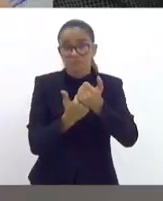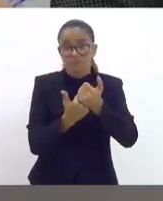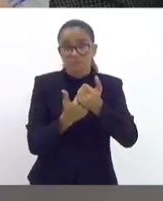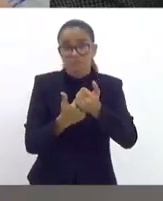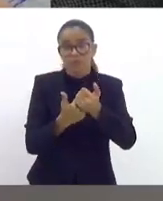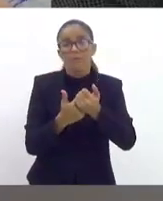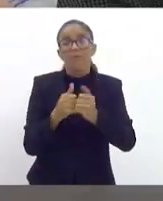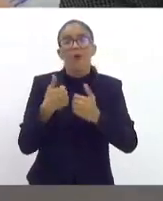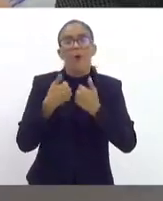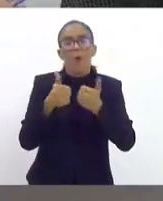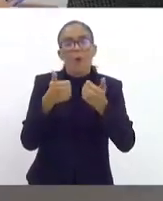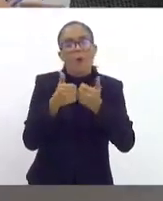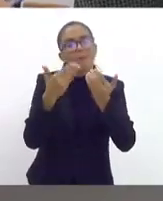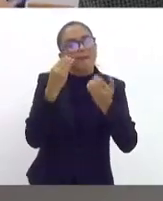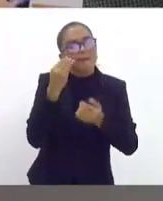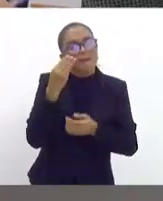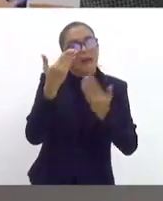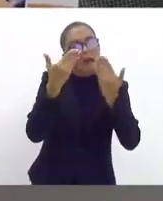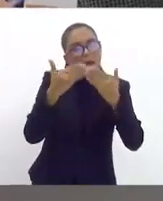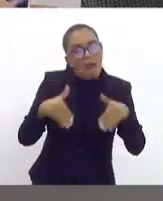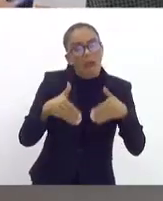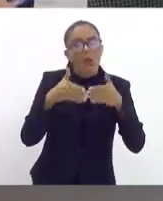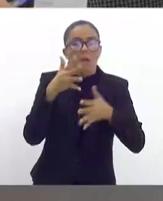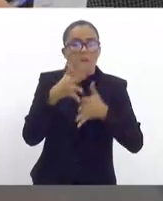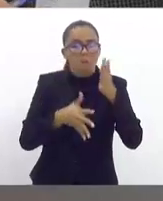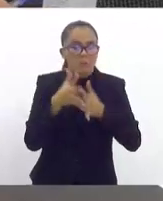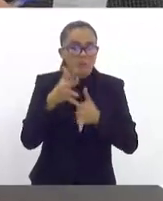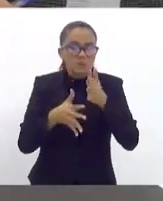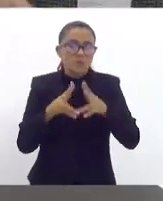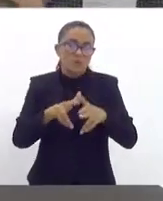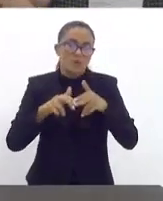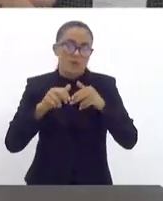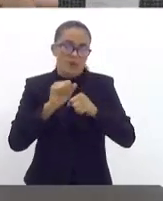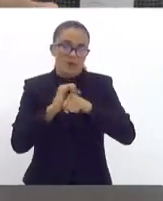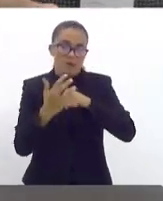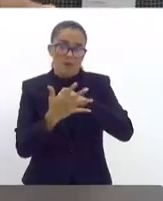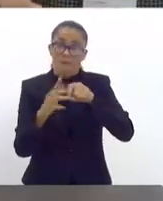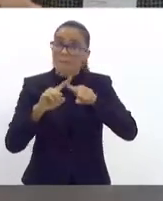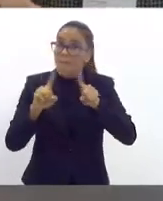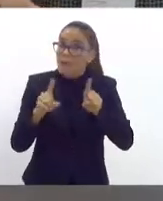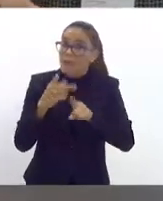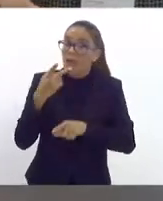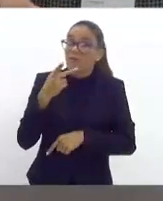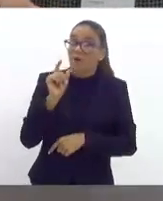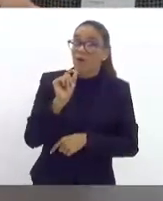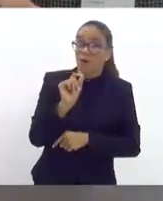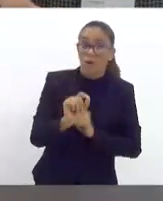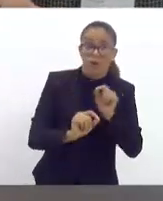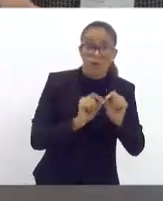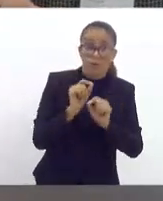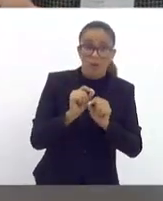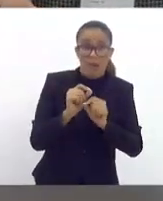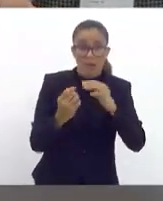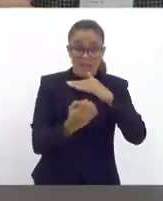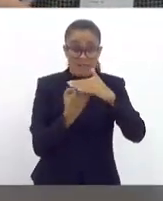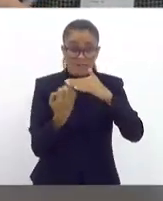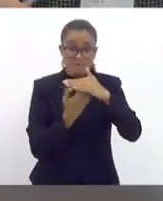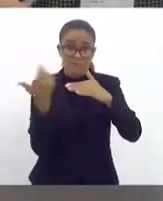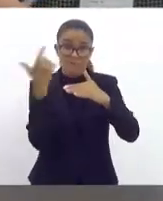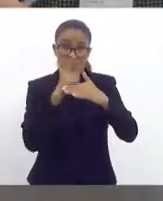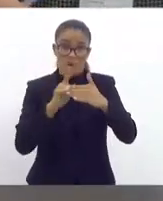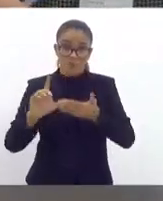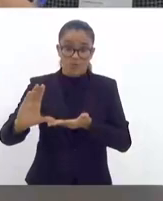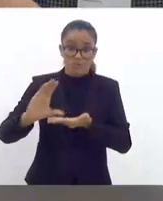os homens para compensar os prejuízos enormes na covid mas condicionou que as empresas para receberem